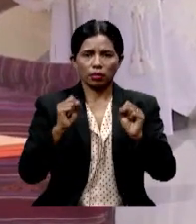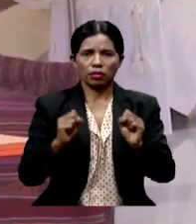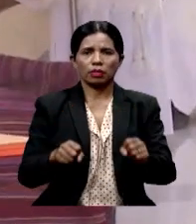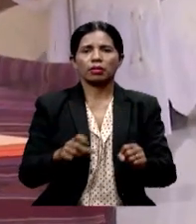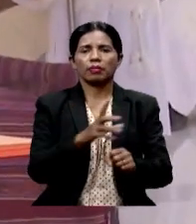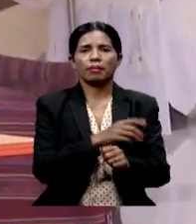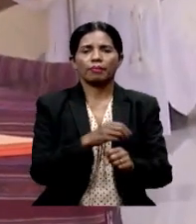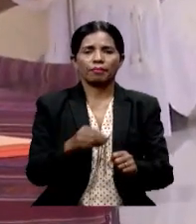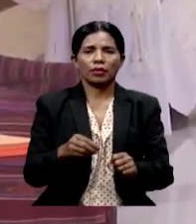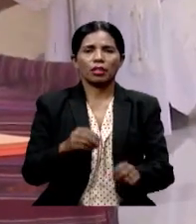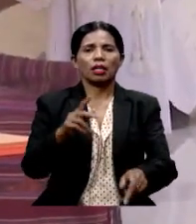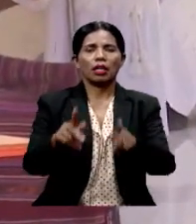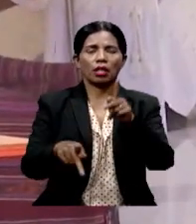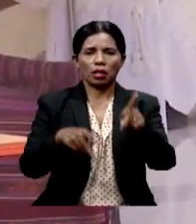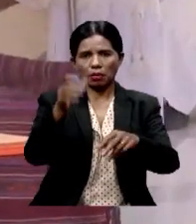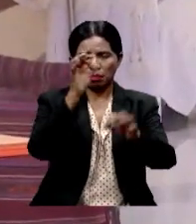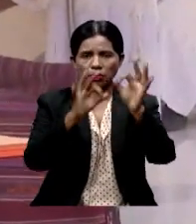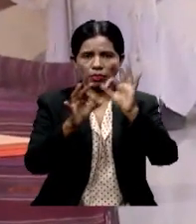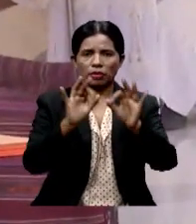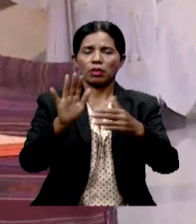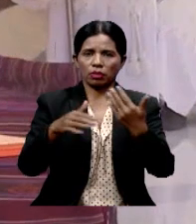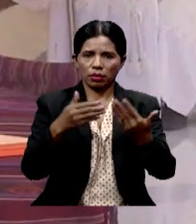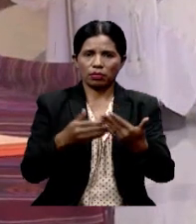ikus ba ema fierna in sira.